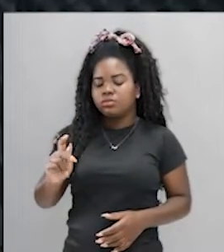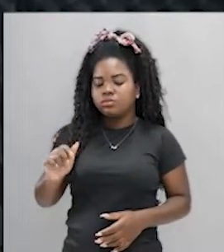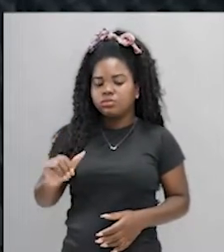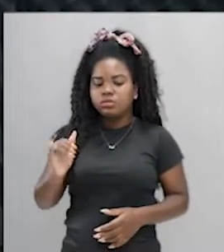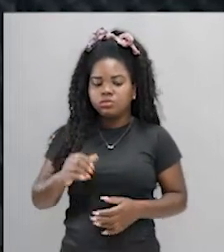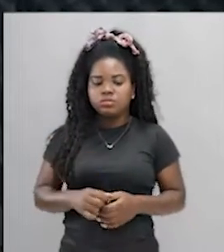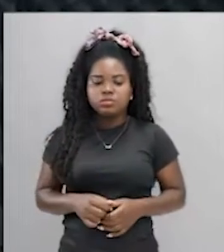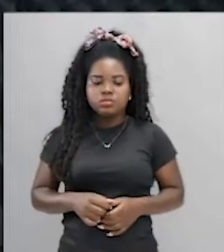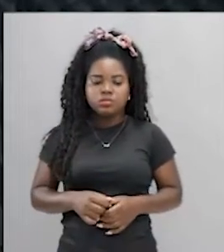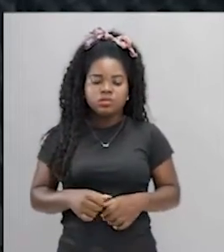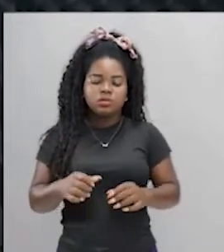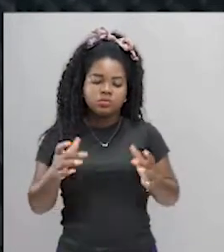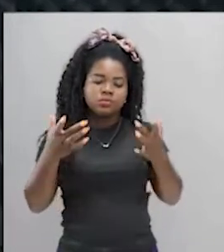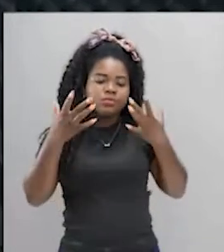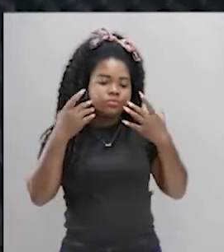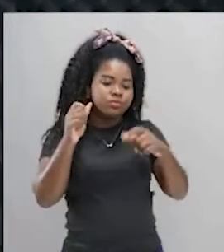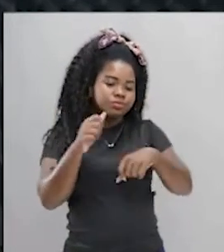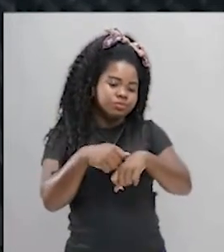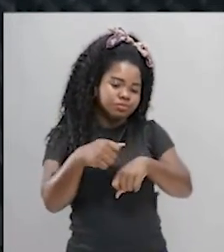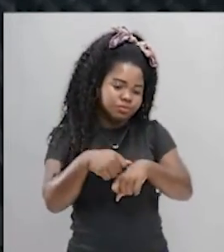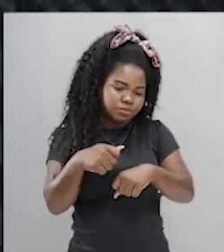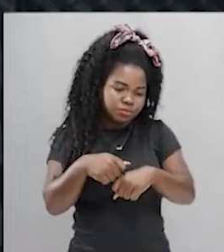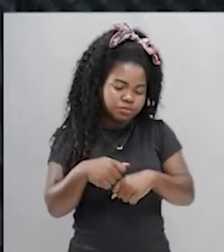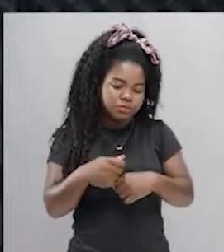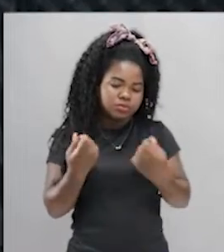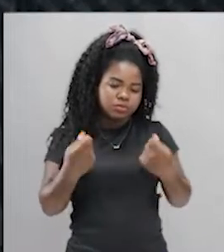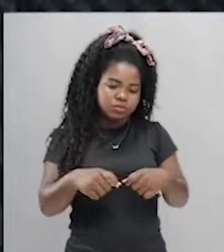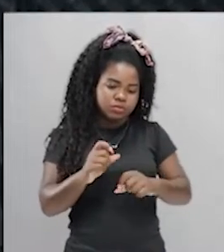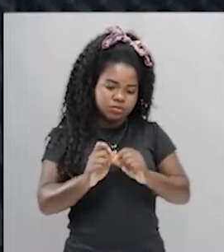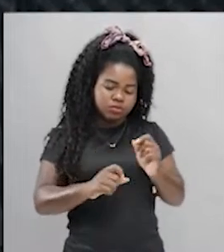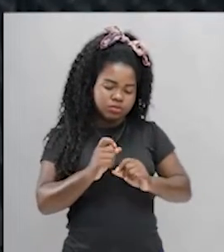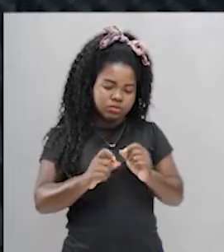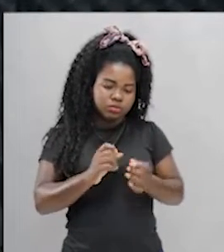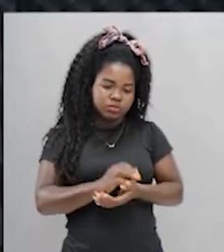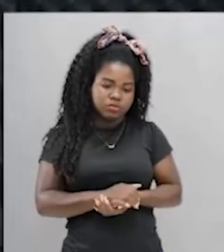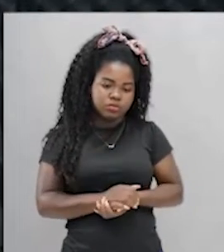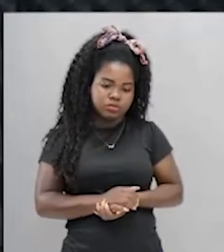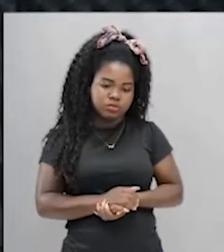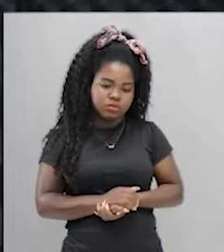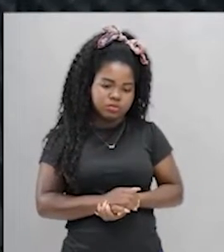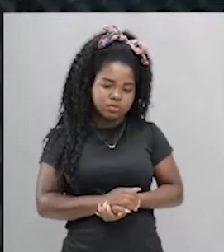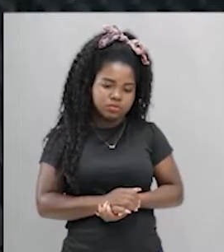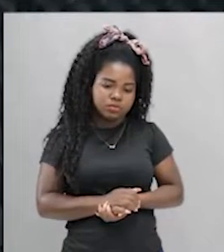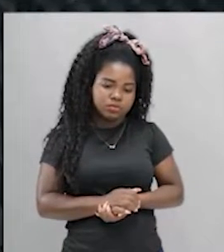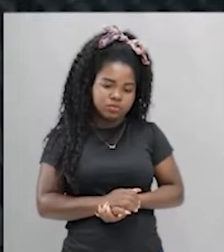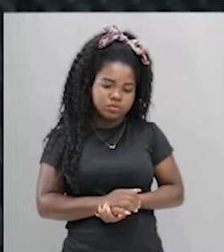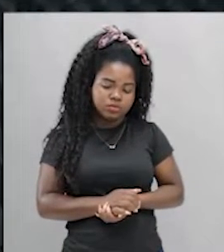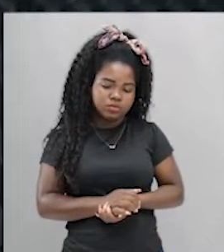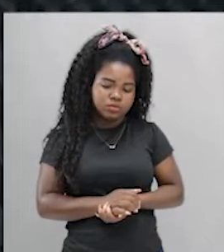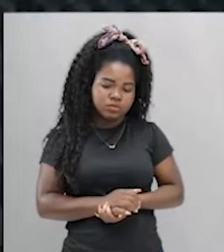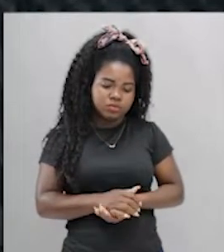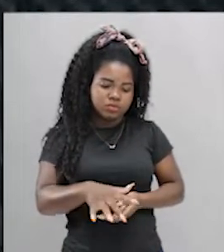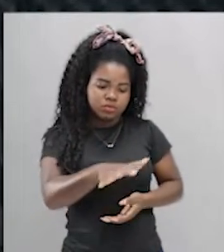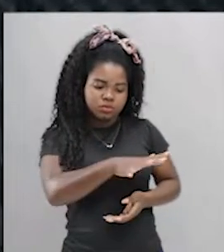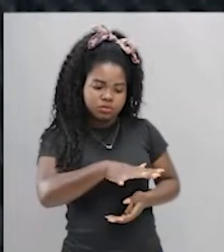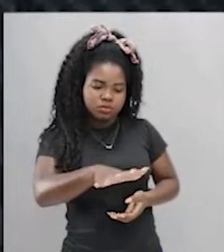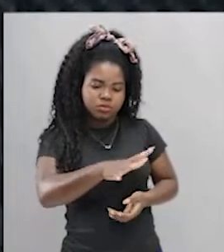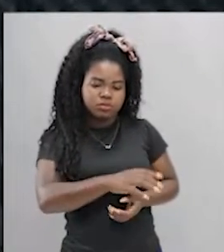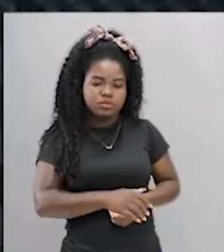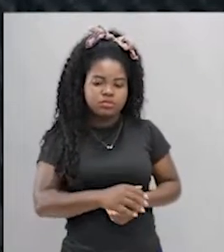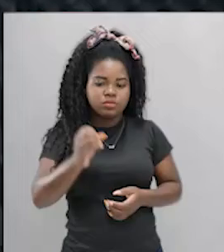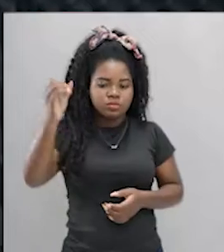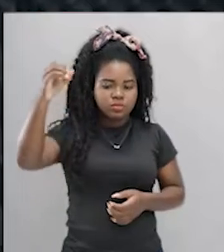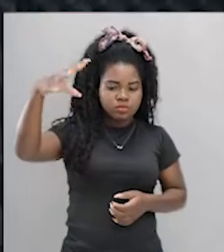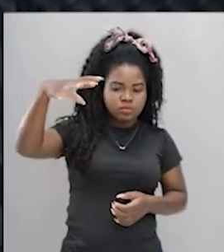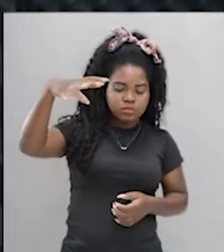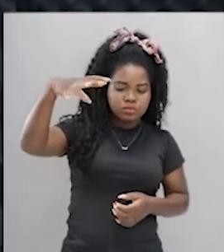elementos considerados desnecessários para o desenvolvimento de uma encenação. O que é desnecessário? Cenário,